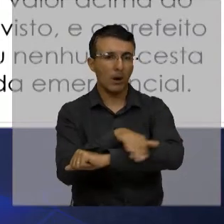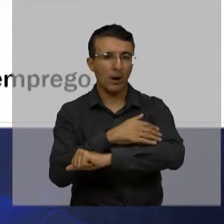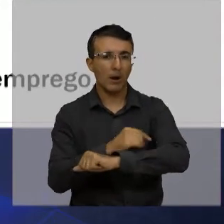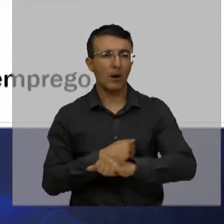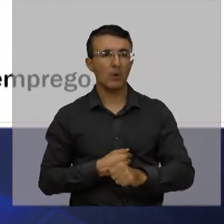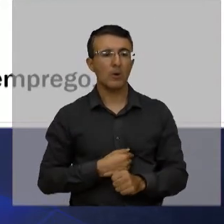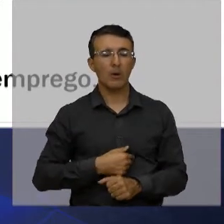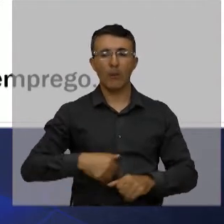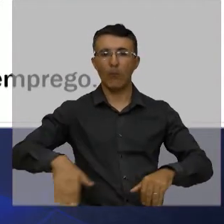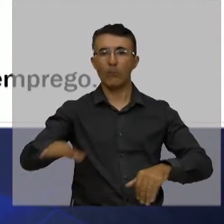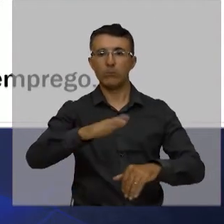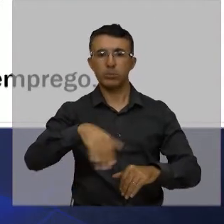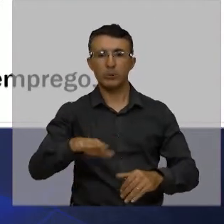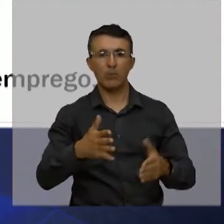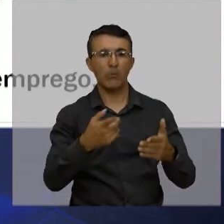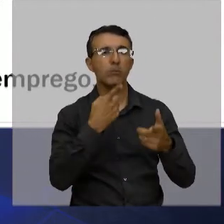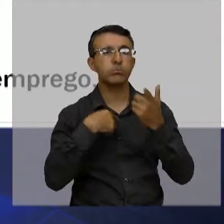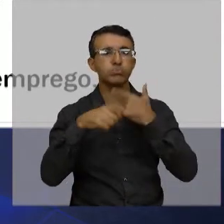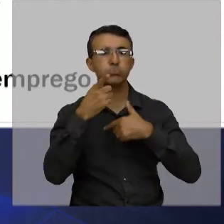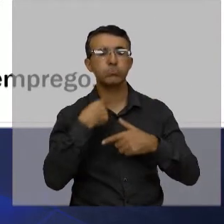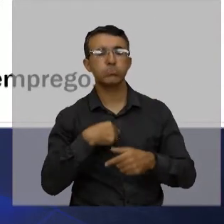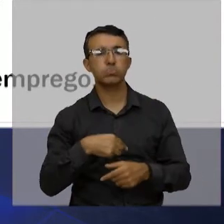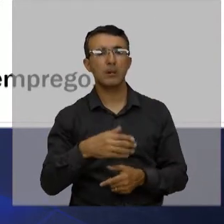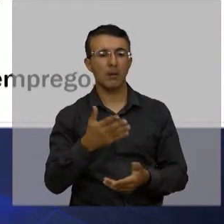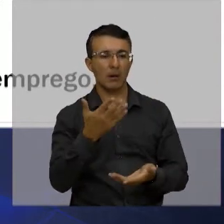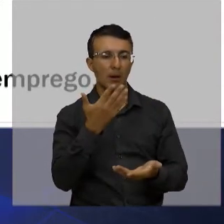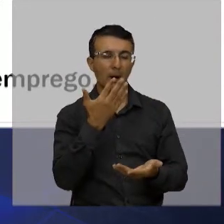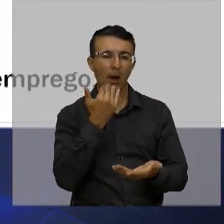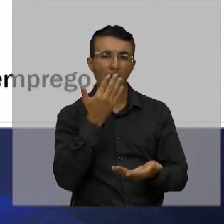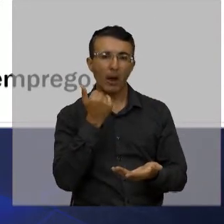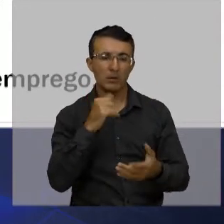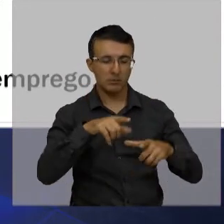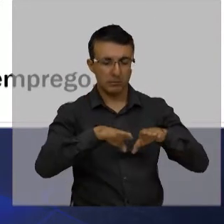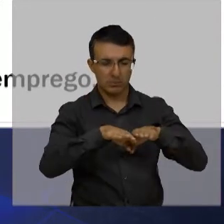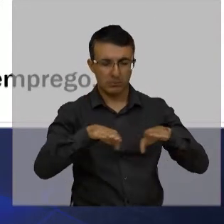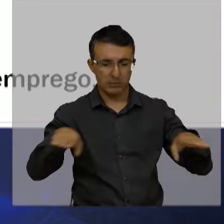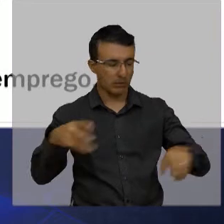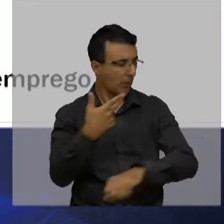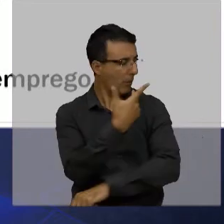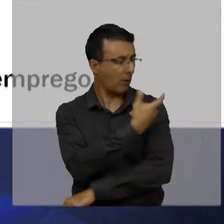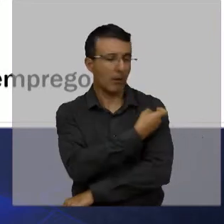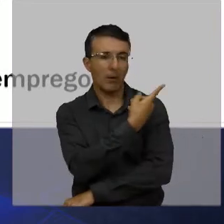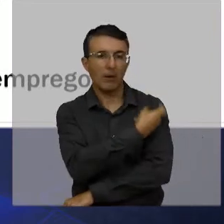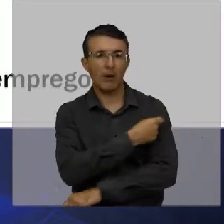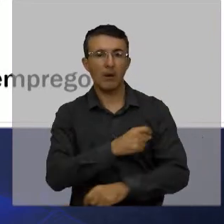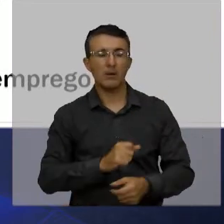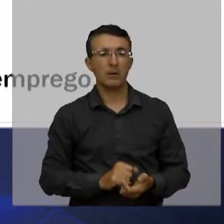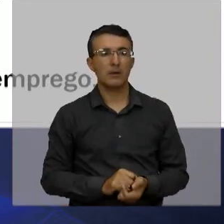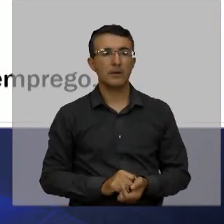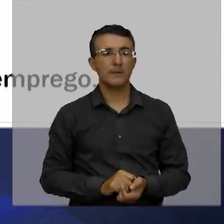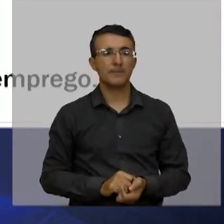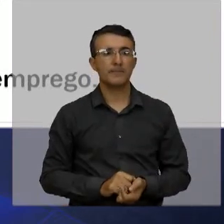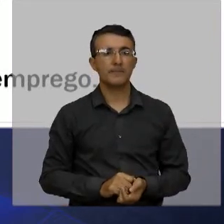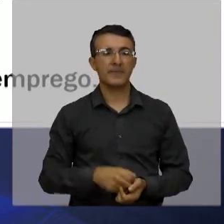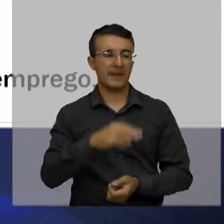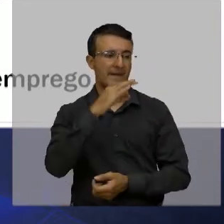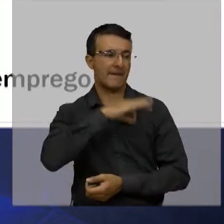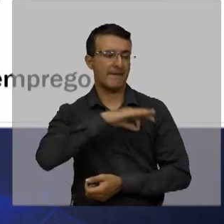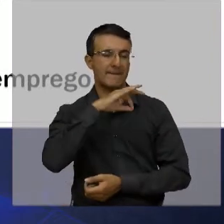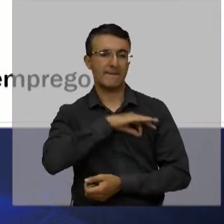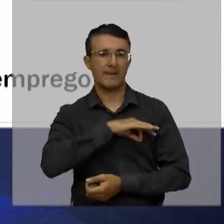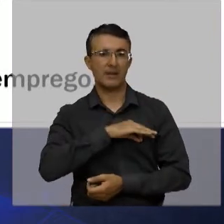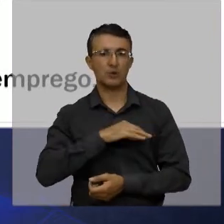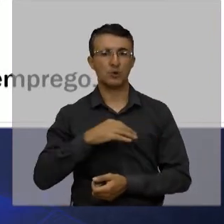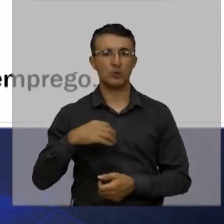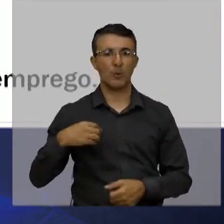na mesa, vacina no braço e renda emergencial no bolso. Essa tem sido as plataformas